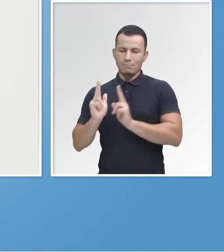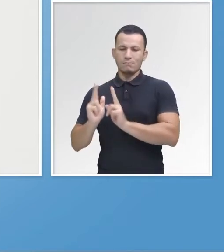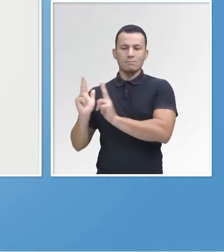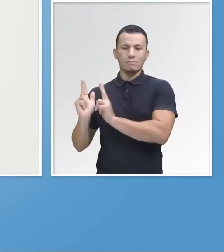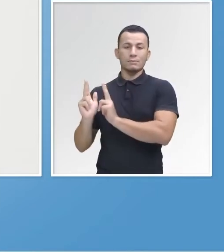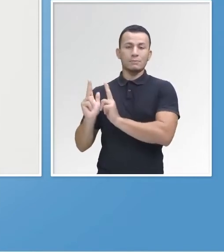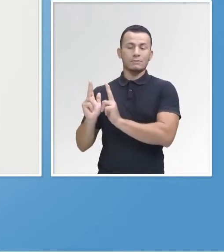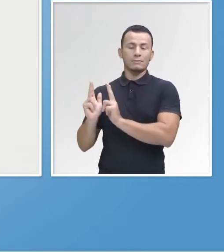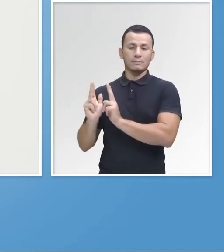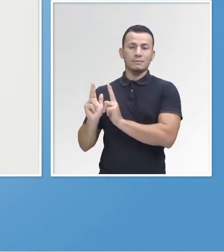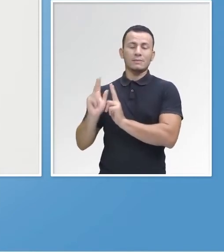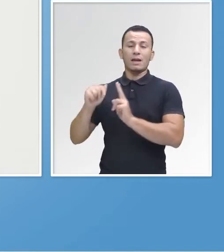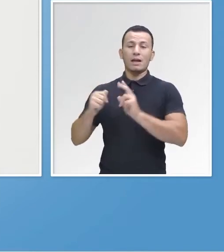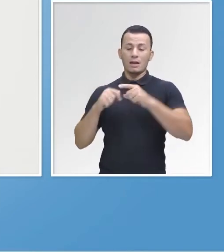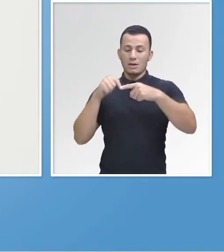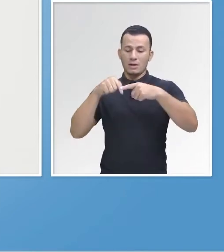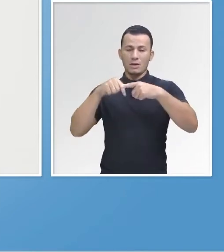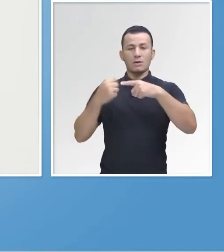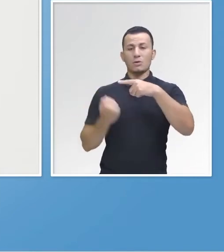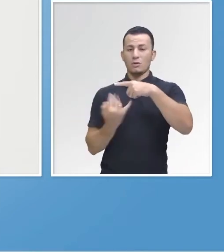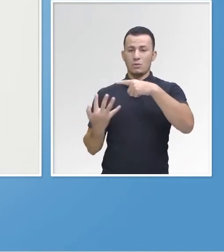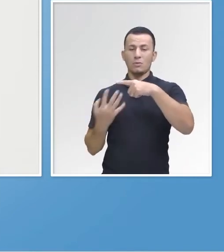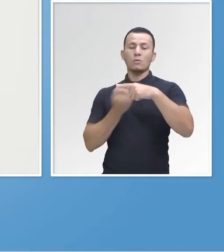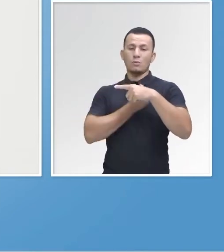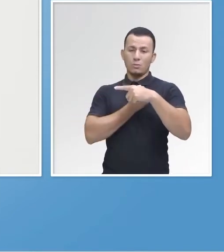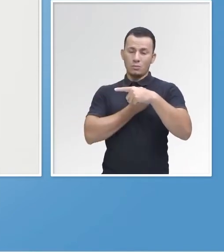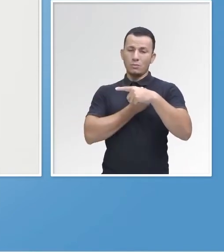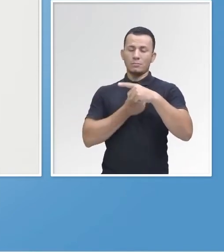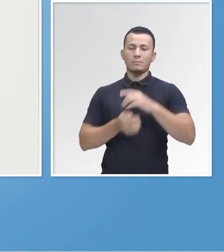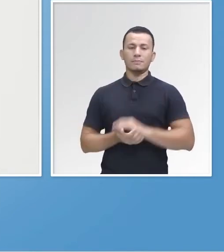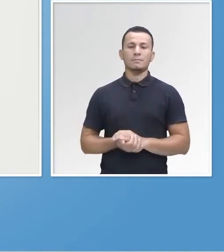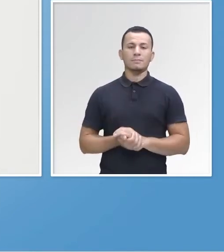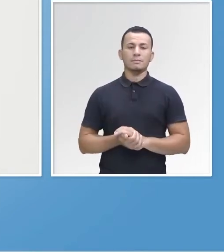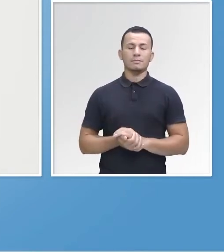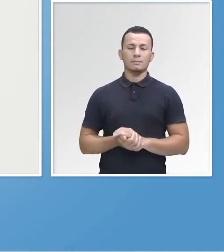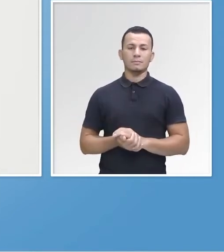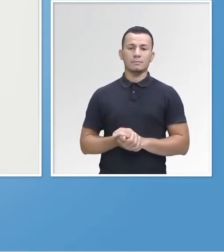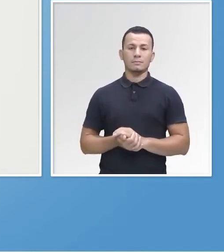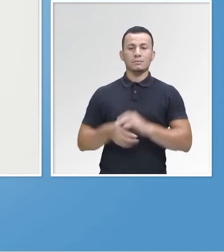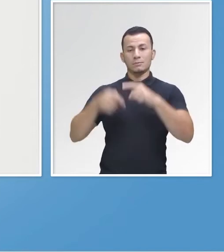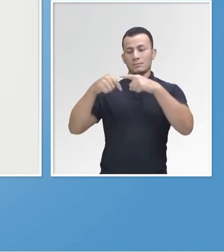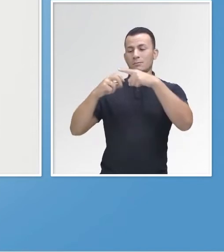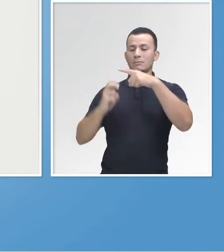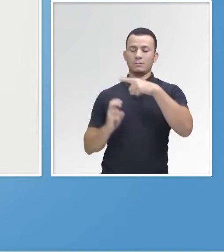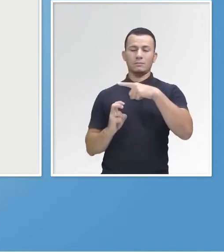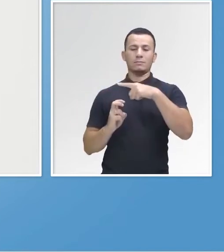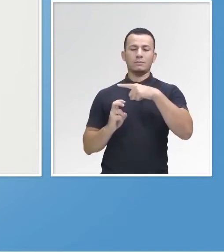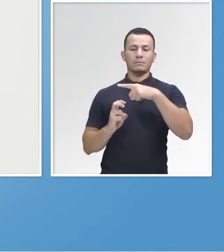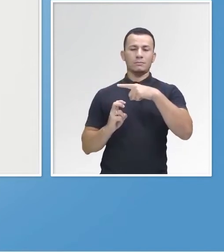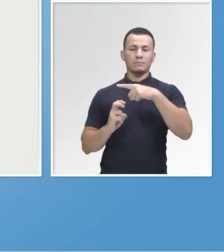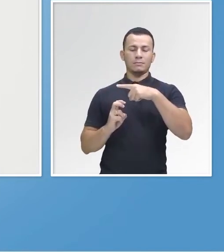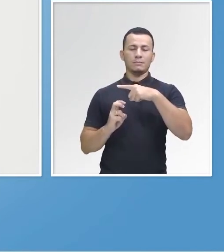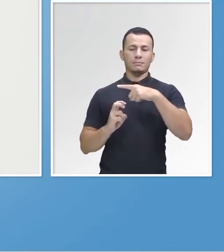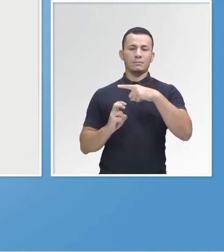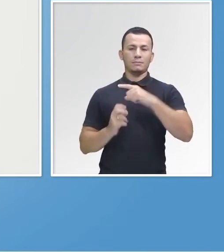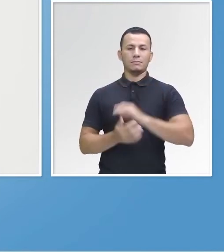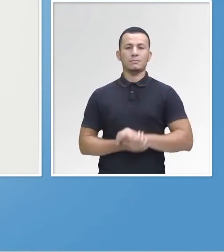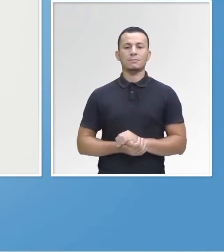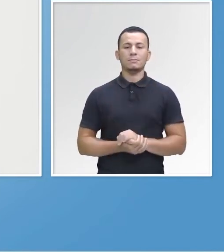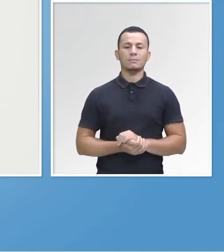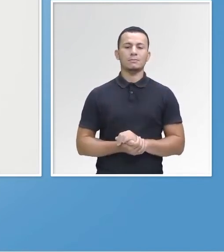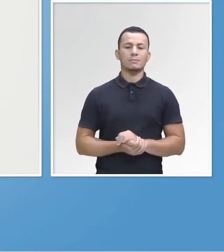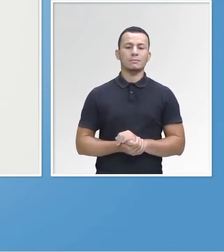esse é o nosso denominador tão pêssego Nossa iluminador aí é cinco muito bem